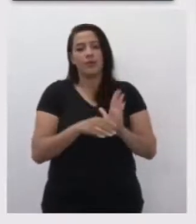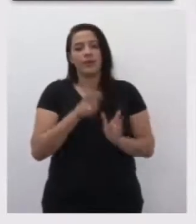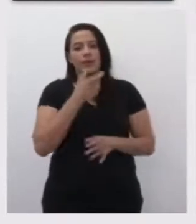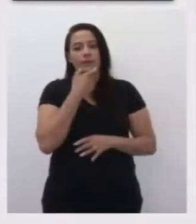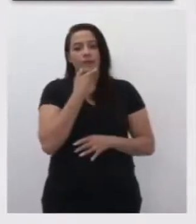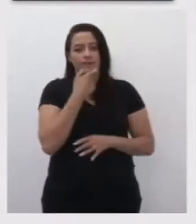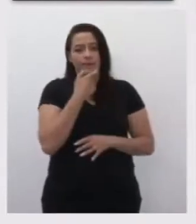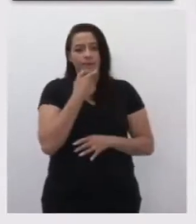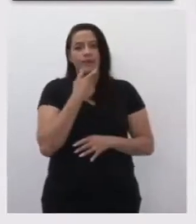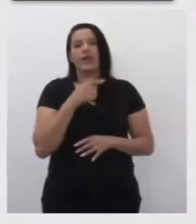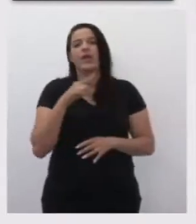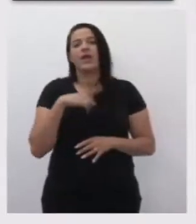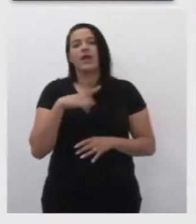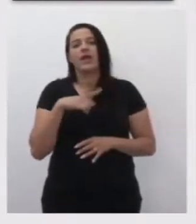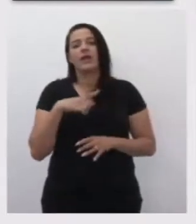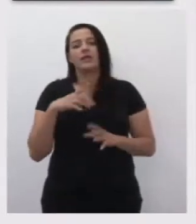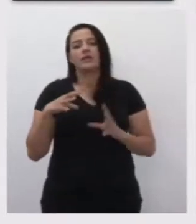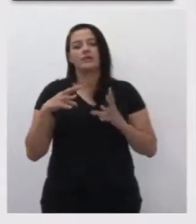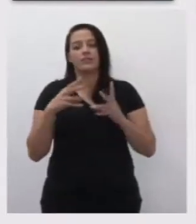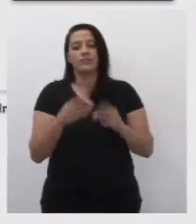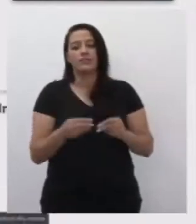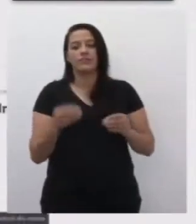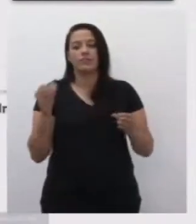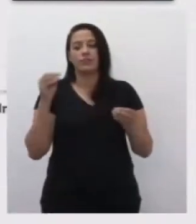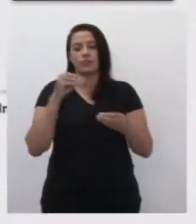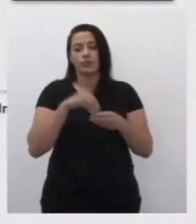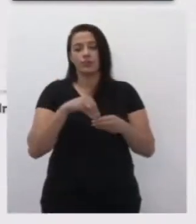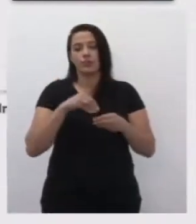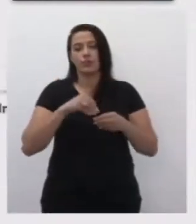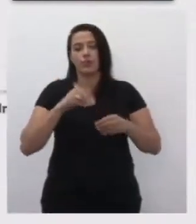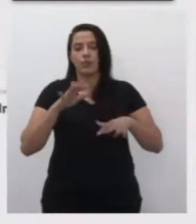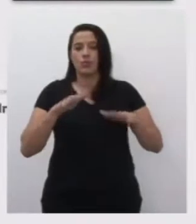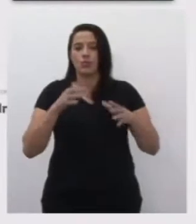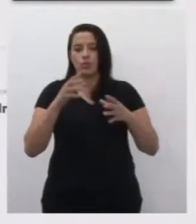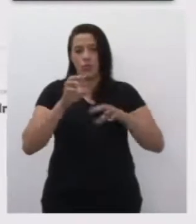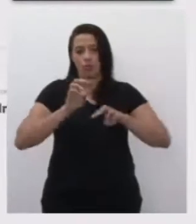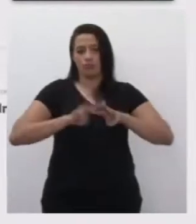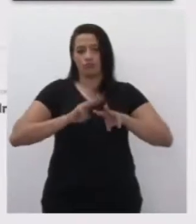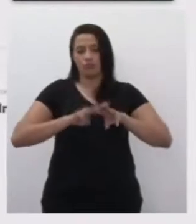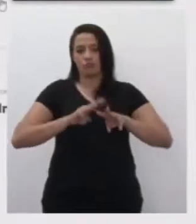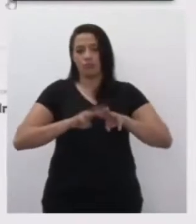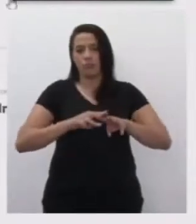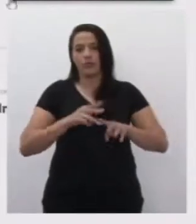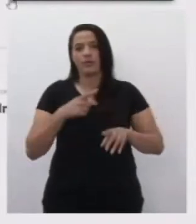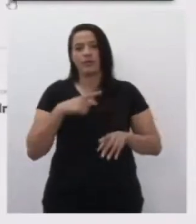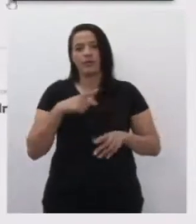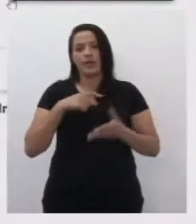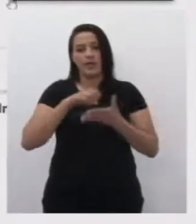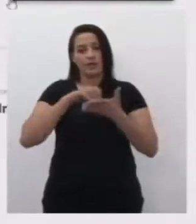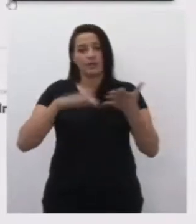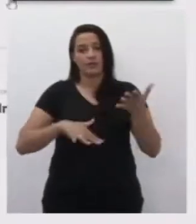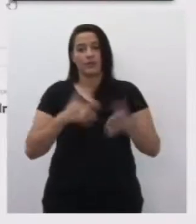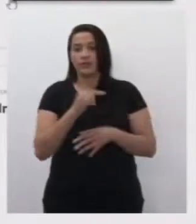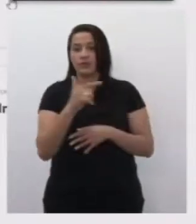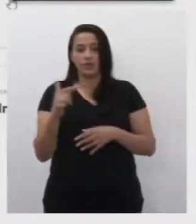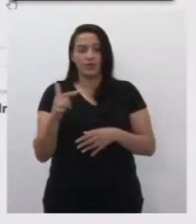elas não são o carro-chefe do Descomplica, né? Então, professora Laura, tem aqui, exercício não tem, mas tem